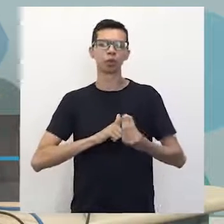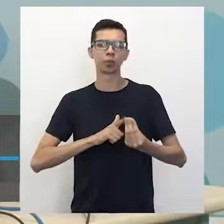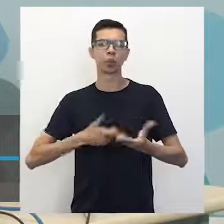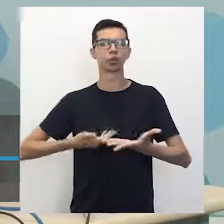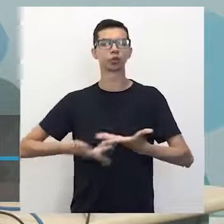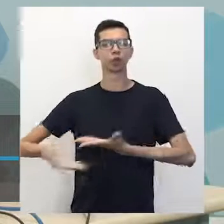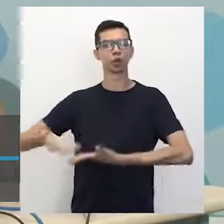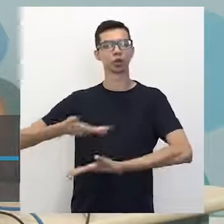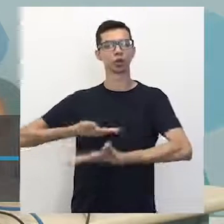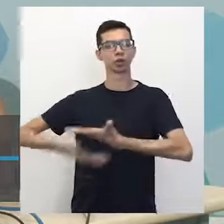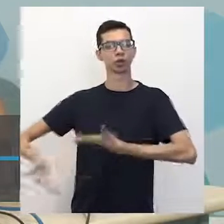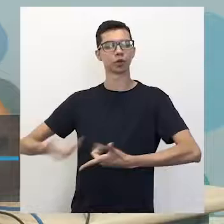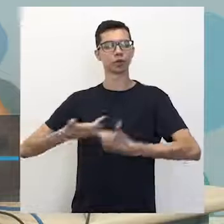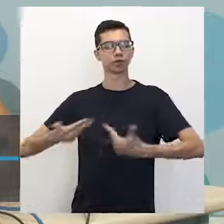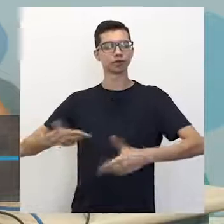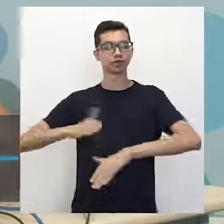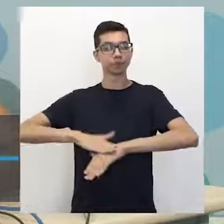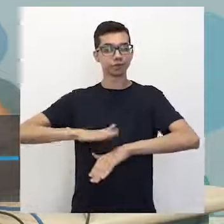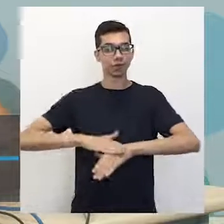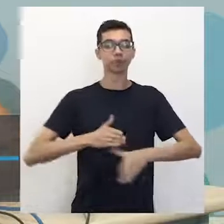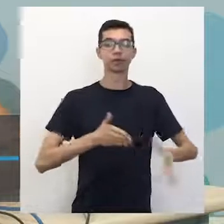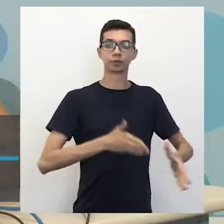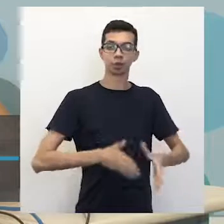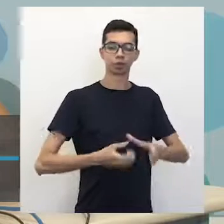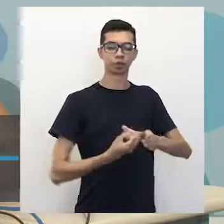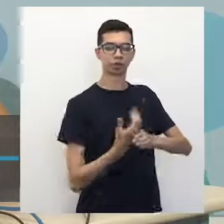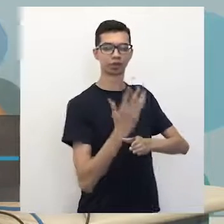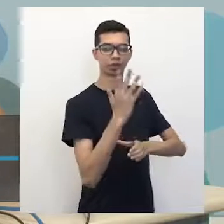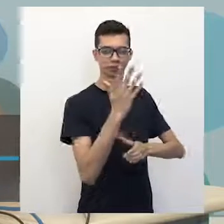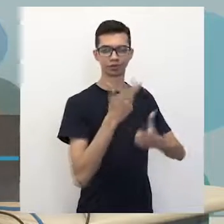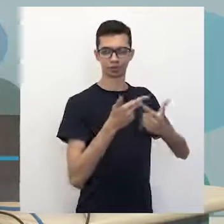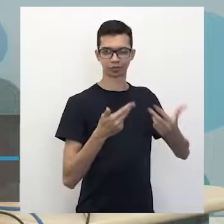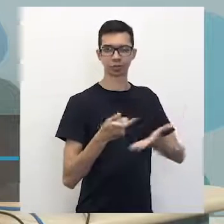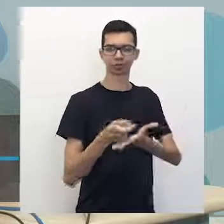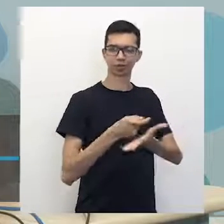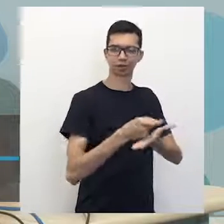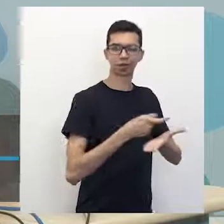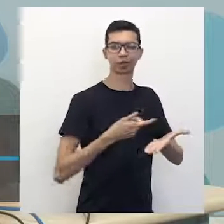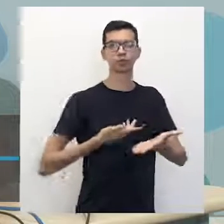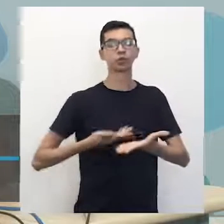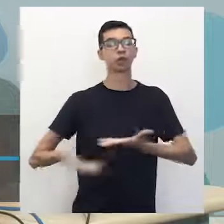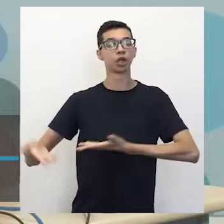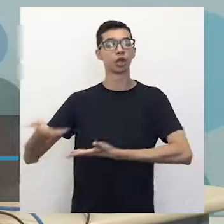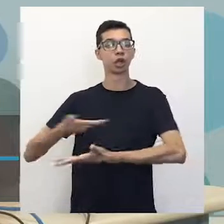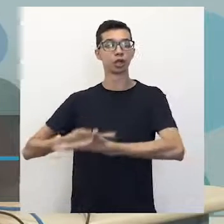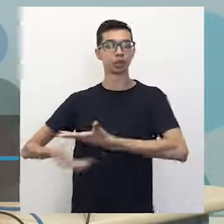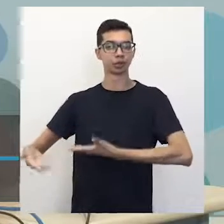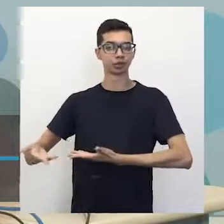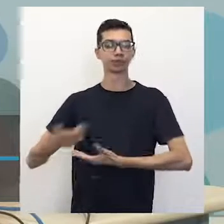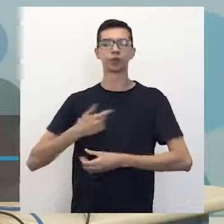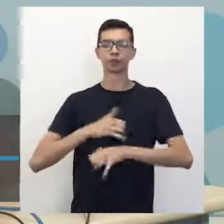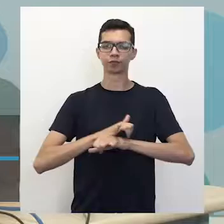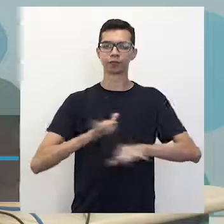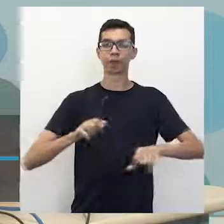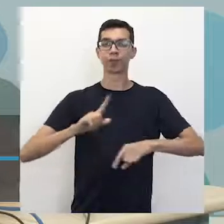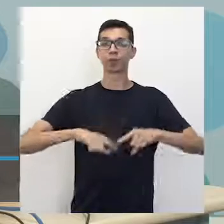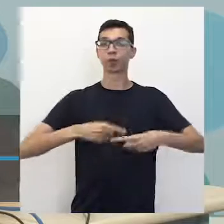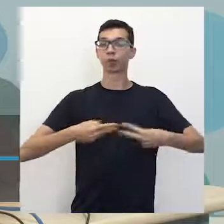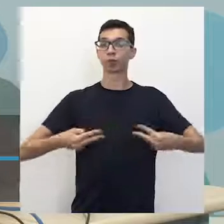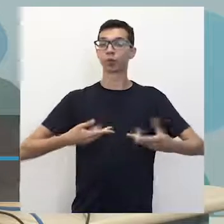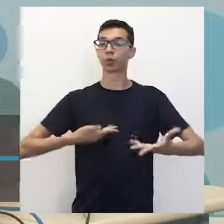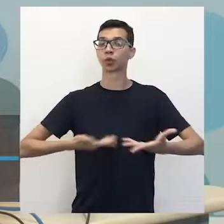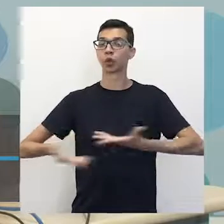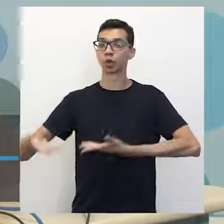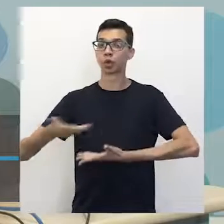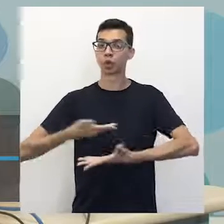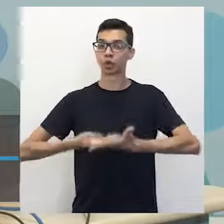ele produz com outros servos, com outros camponeses. E quando a gente fala de troca de produto por produto, nós estamos falando